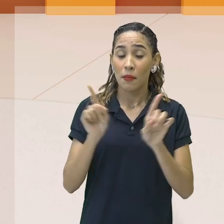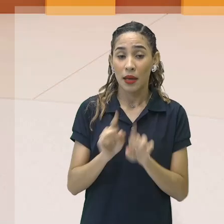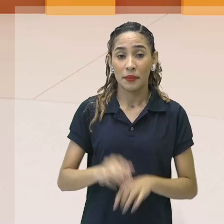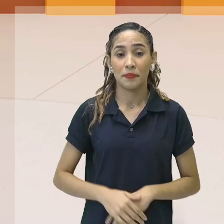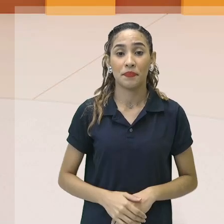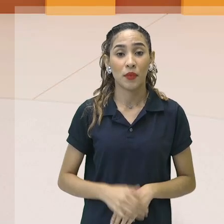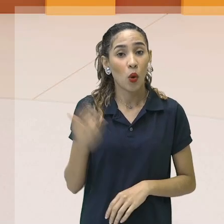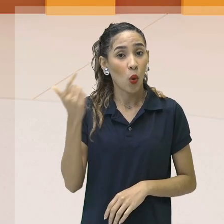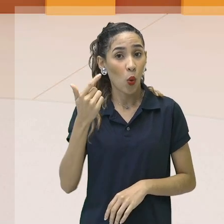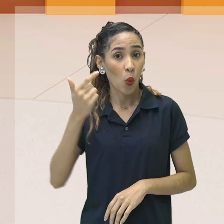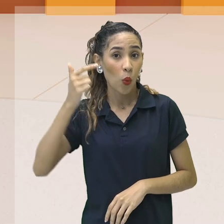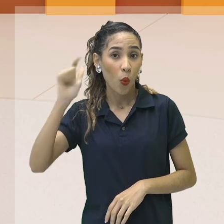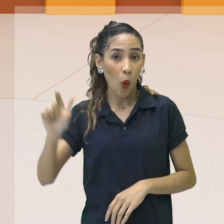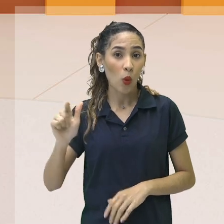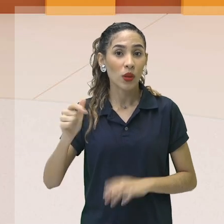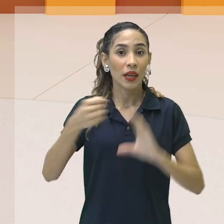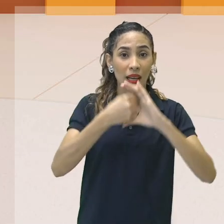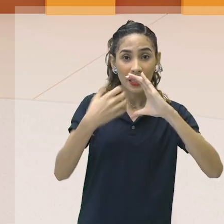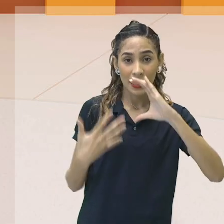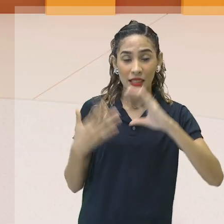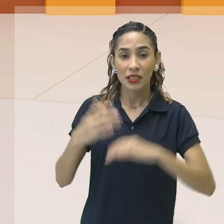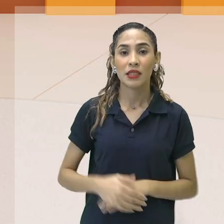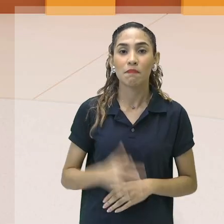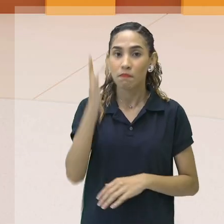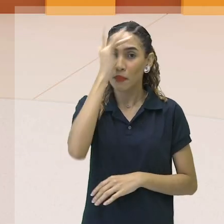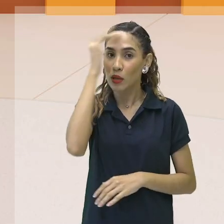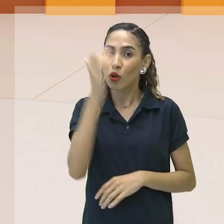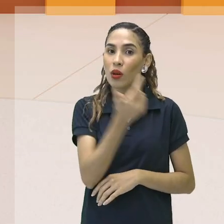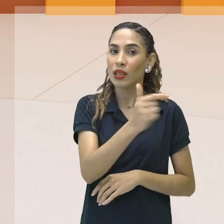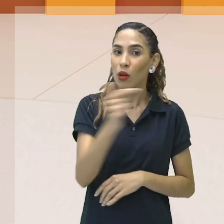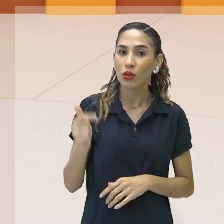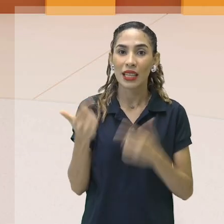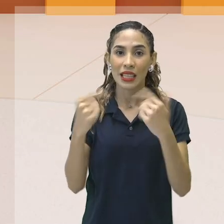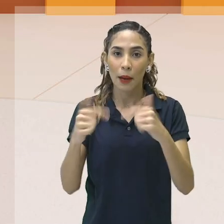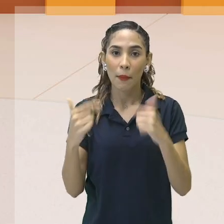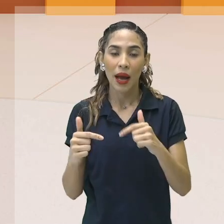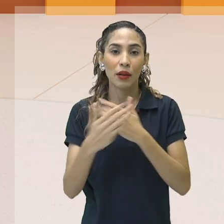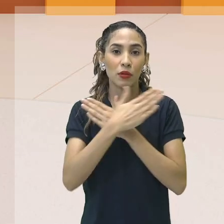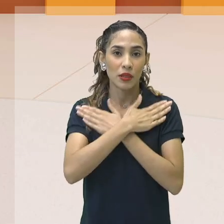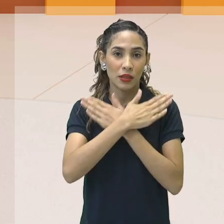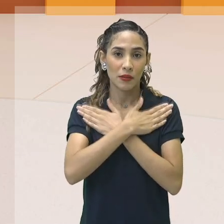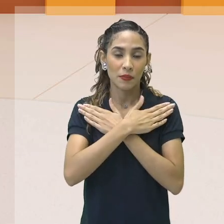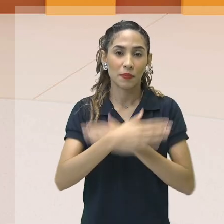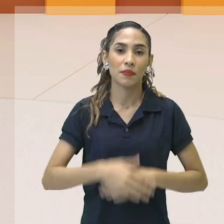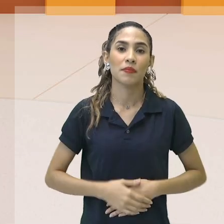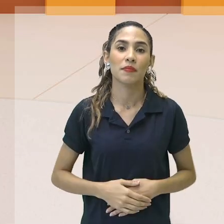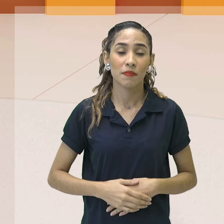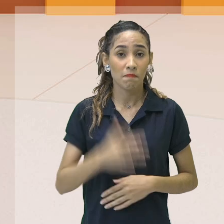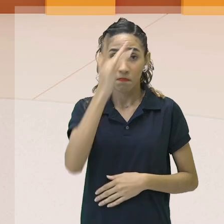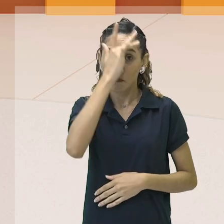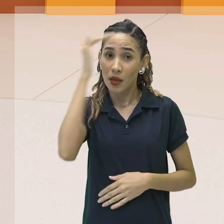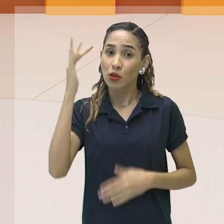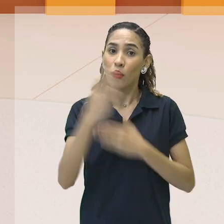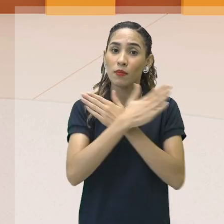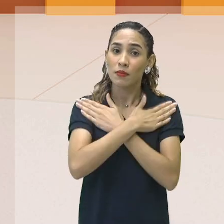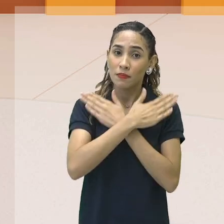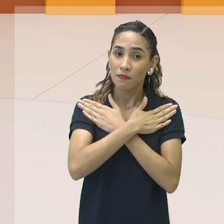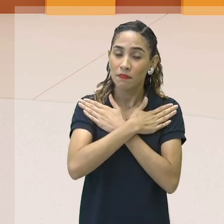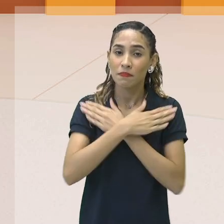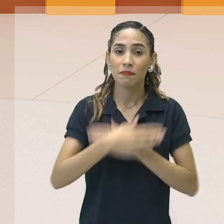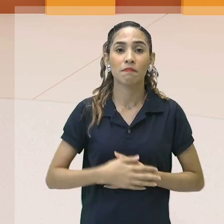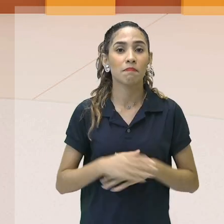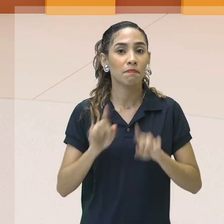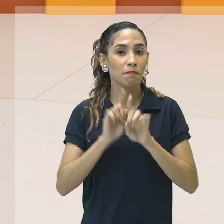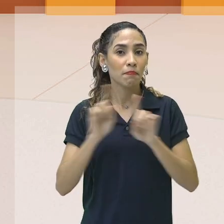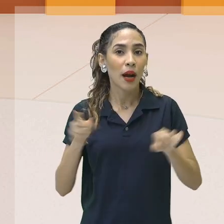outro lado da moeda, né? Pessoas desocupadas, são os desempregados, são pessoas que estão desempregadas, mas estão